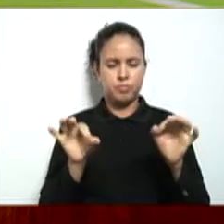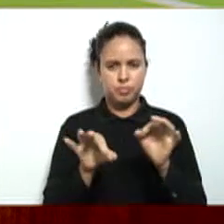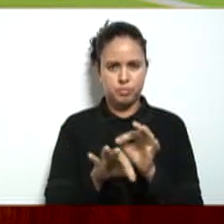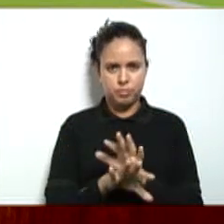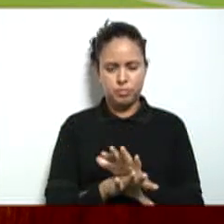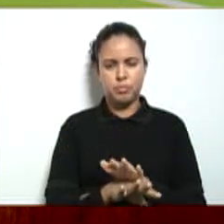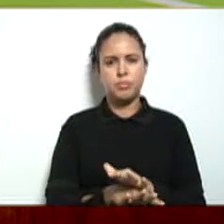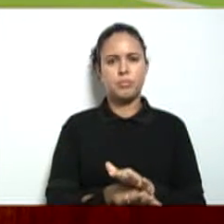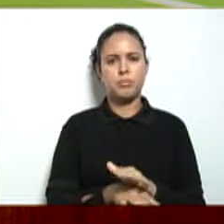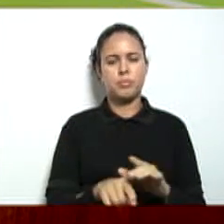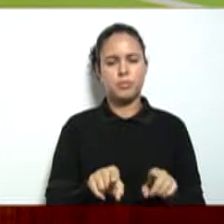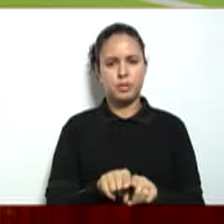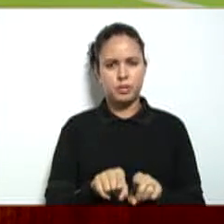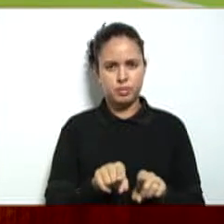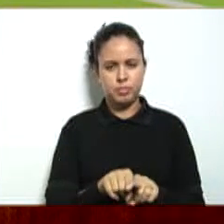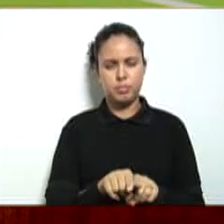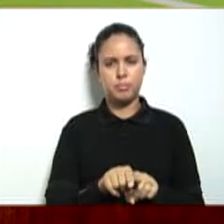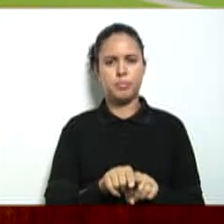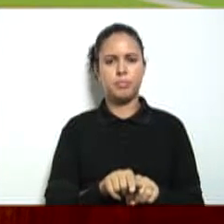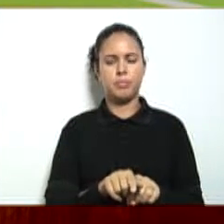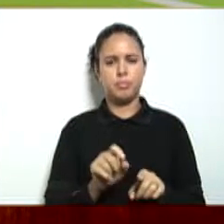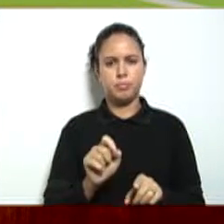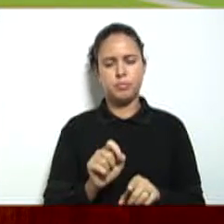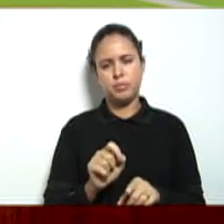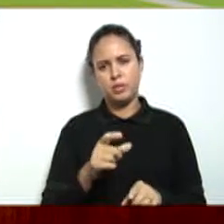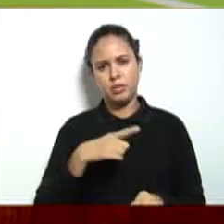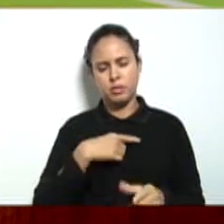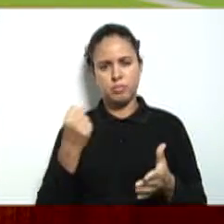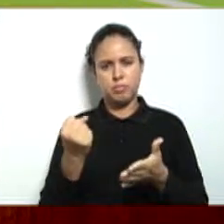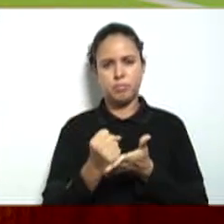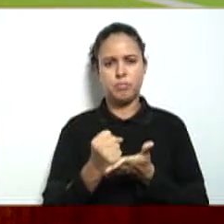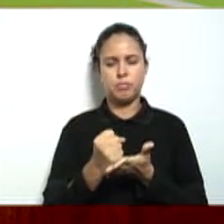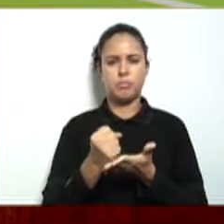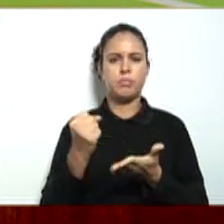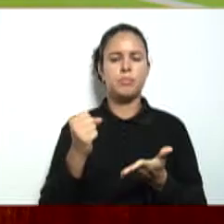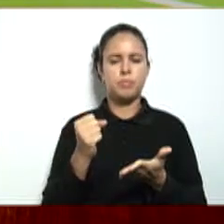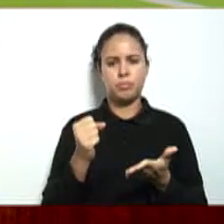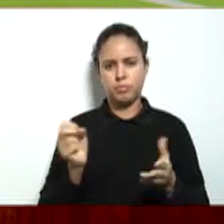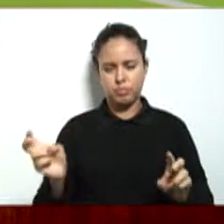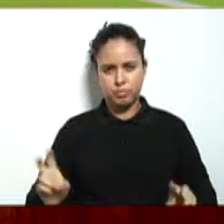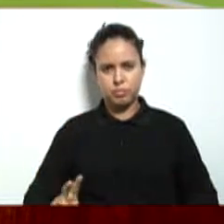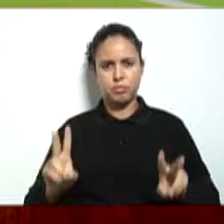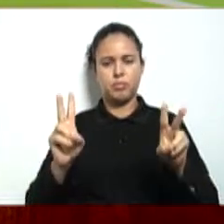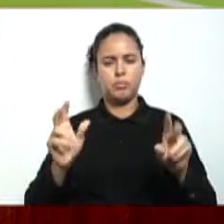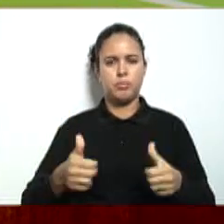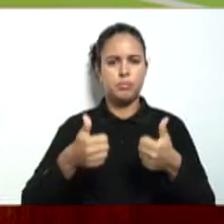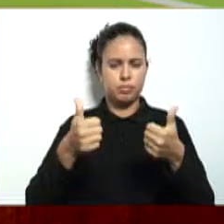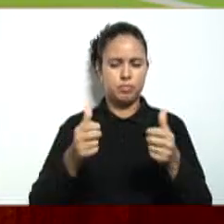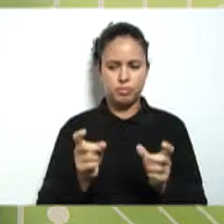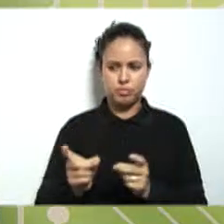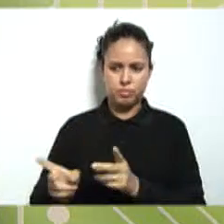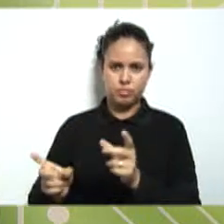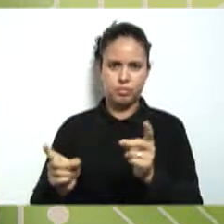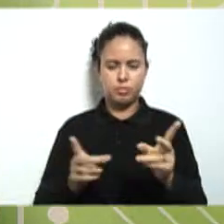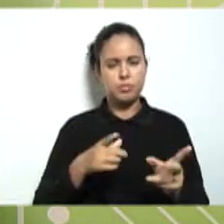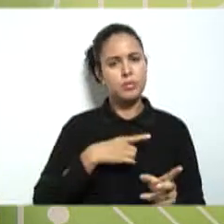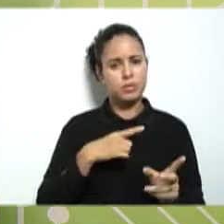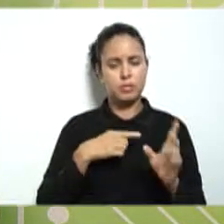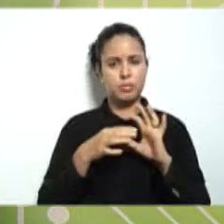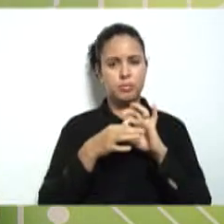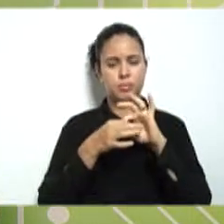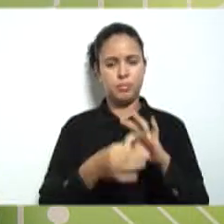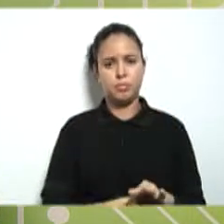dar ter um preço melhor de venda, né, tudo isso coopera. Sim, a gente vê essa relação muito